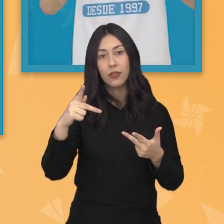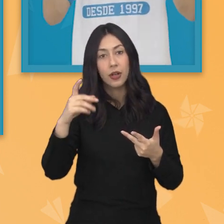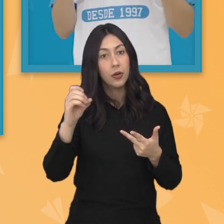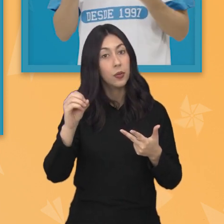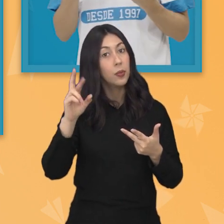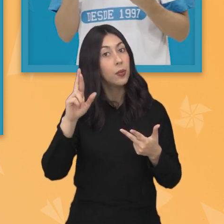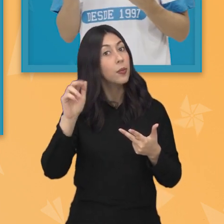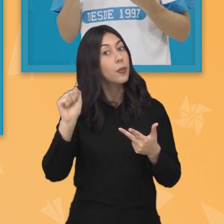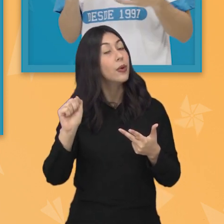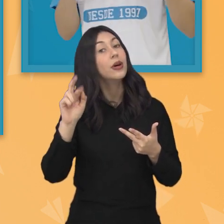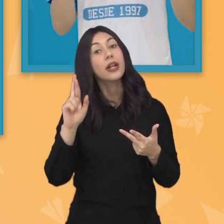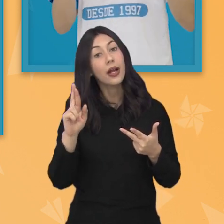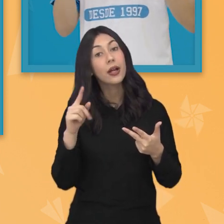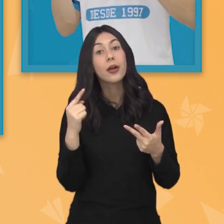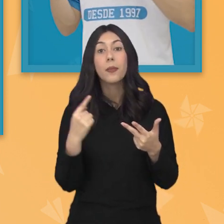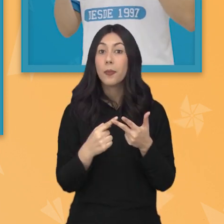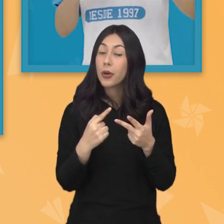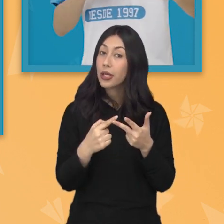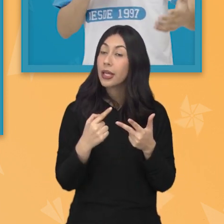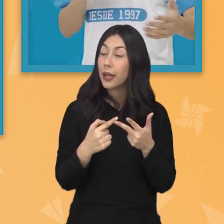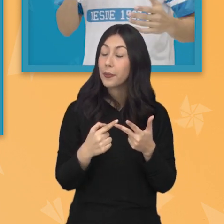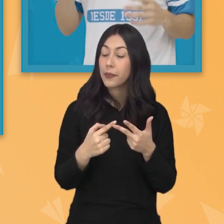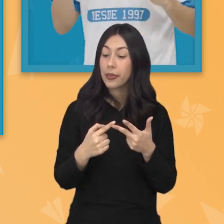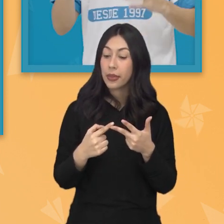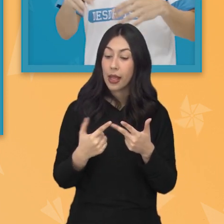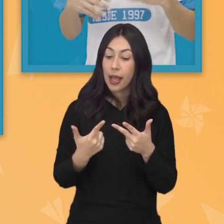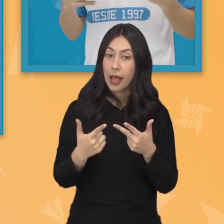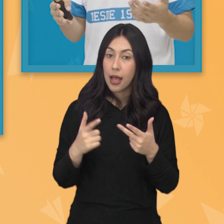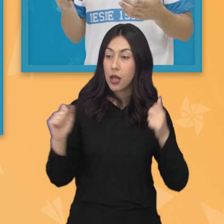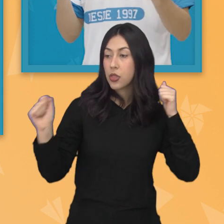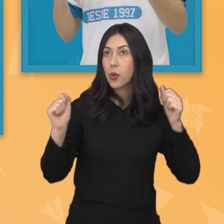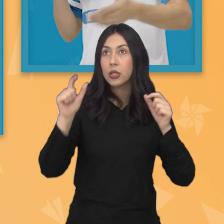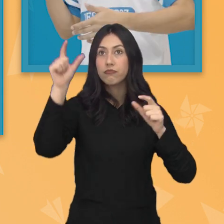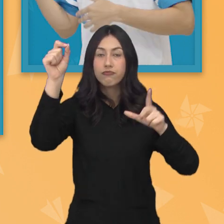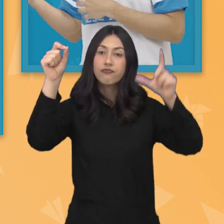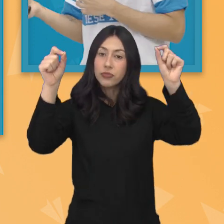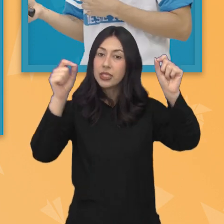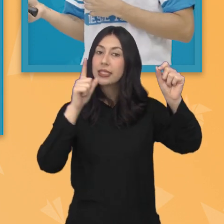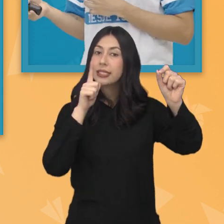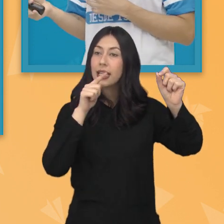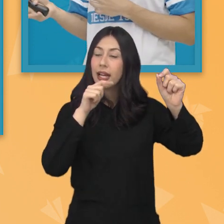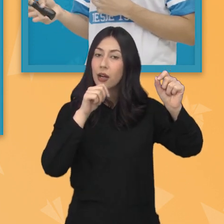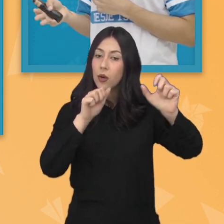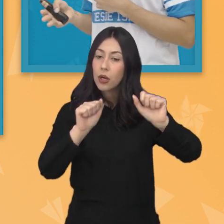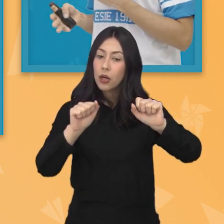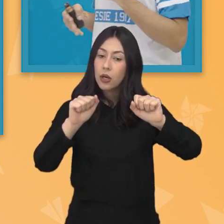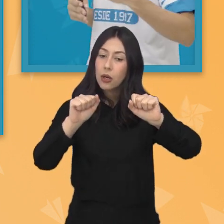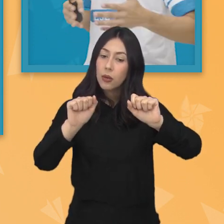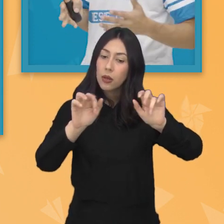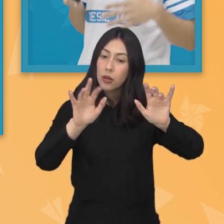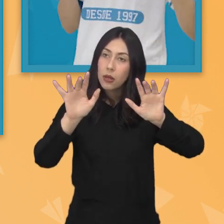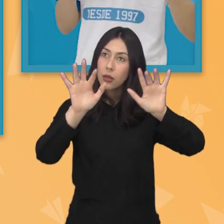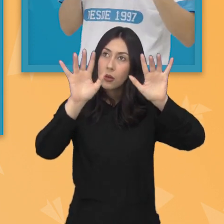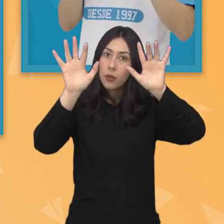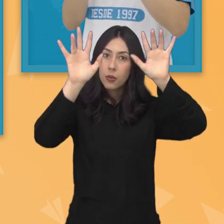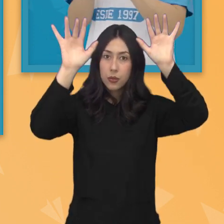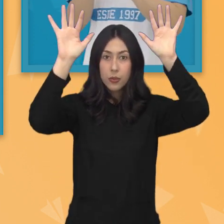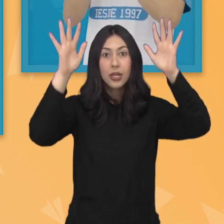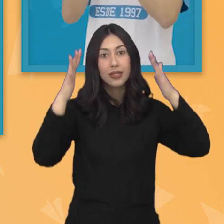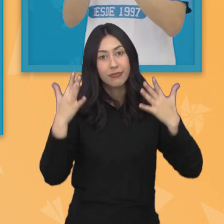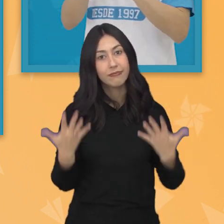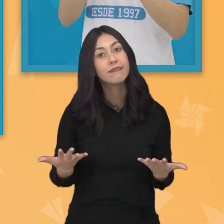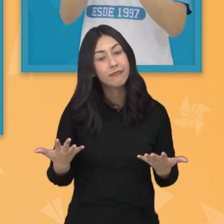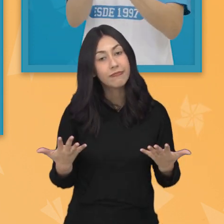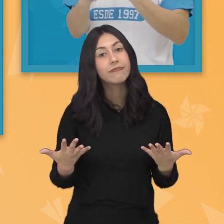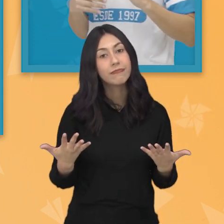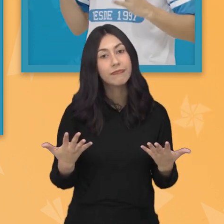toalha no varal para o quê? Uma toalha molhada após banho no varal. Para a gente secar ela e poder usar ela de uma maneira mais confortável depois, né? Então você quer que